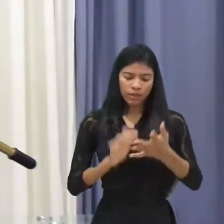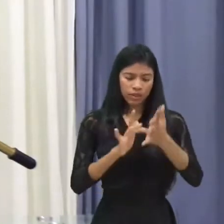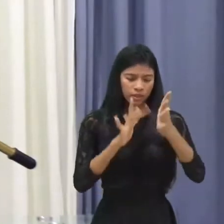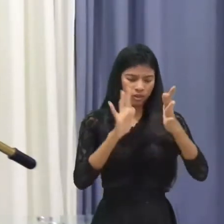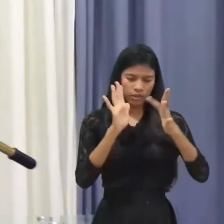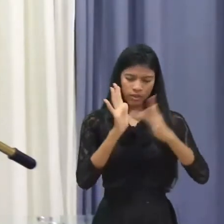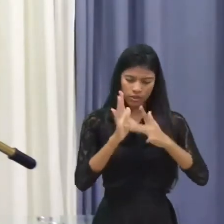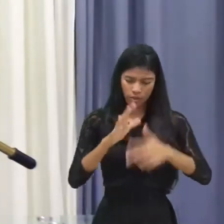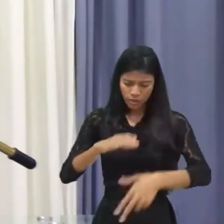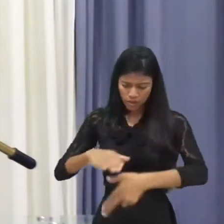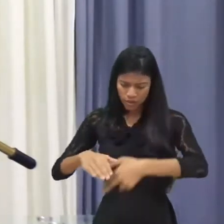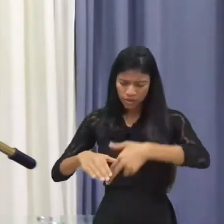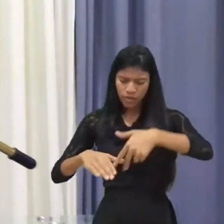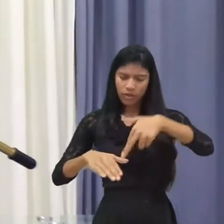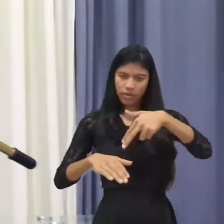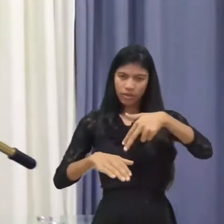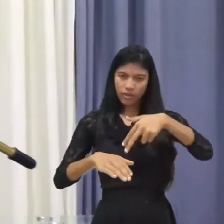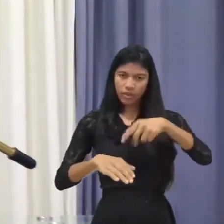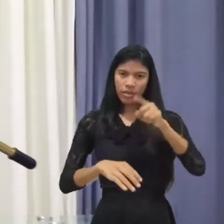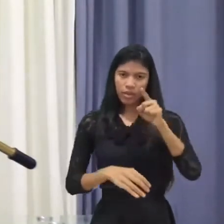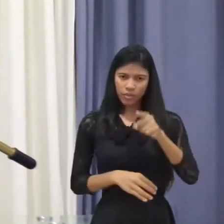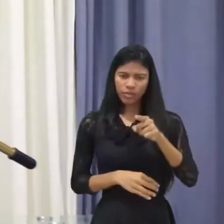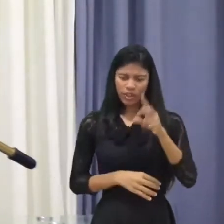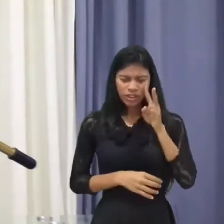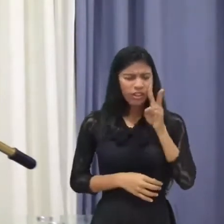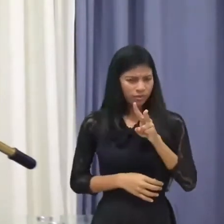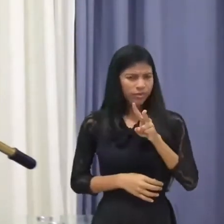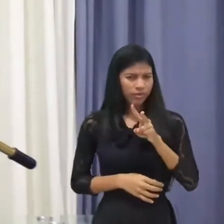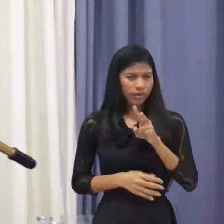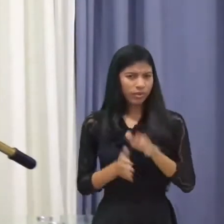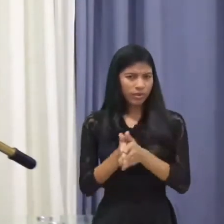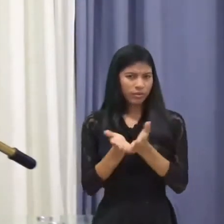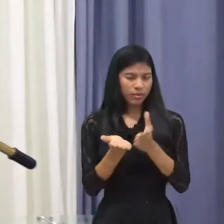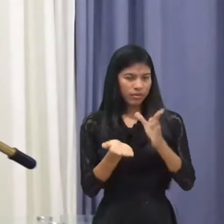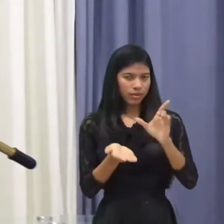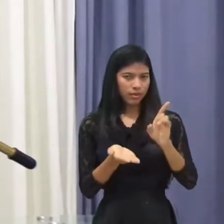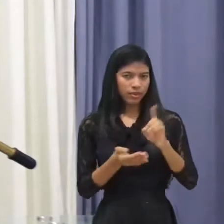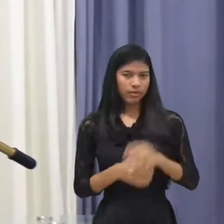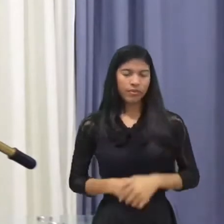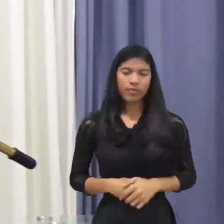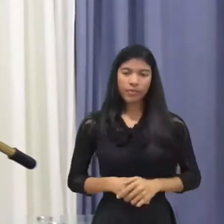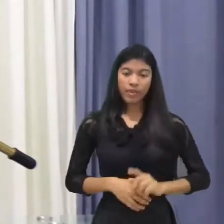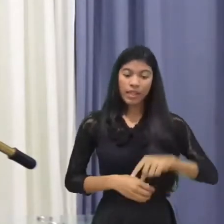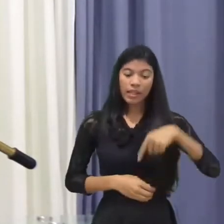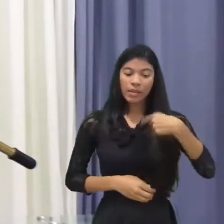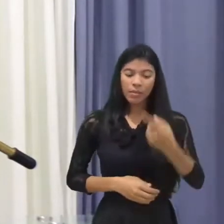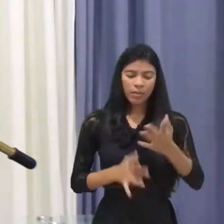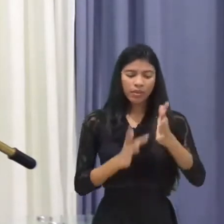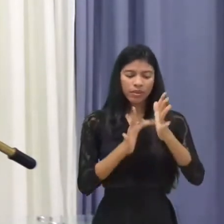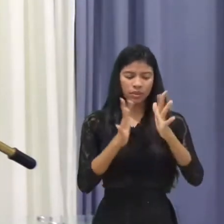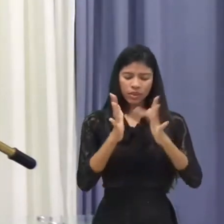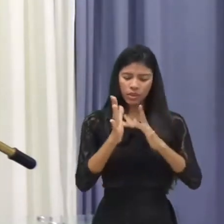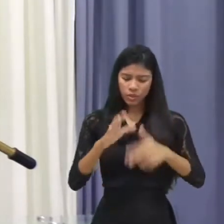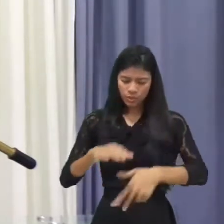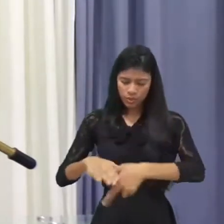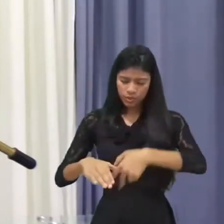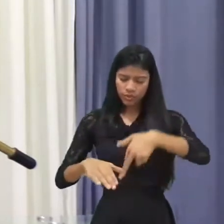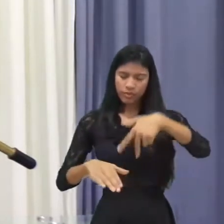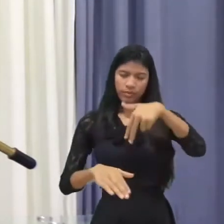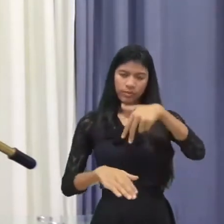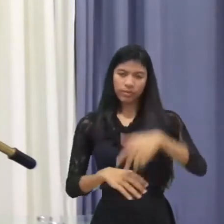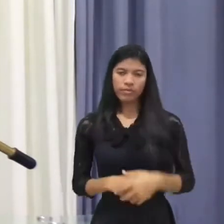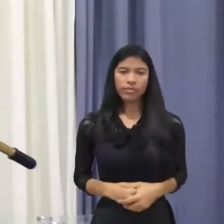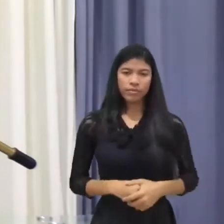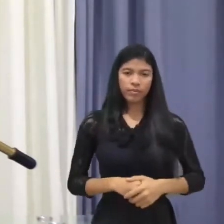os mortos, você já percebeu isto na Bíblia? Depois que Jesus ressuscitou dos mortos, ele não apareceu